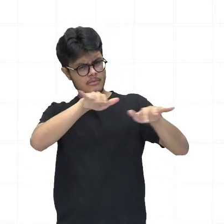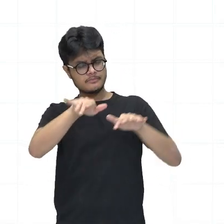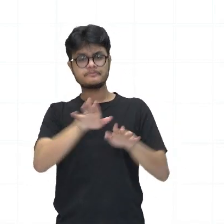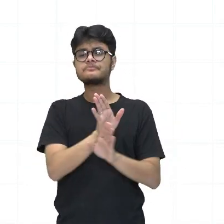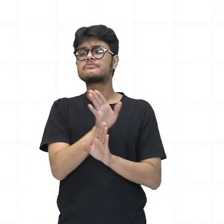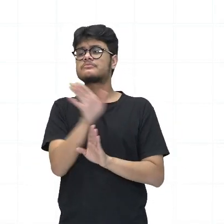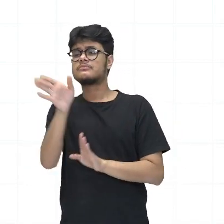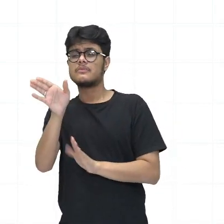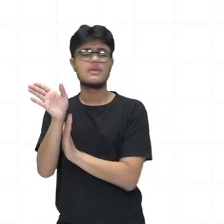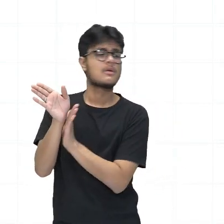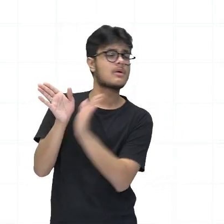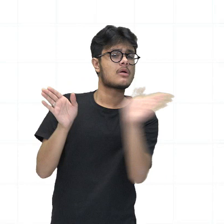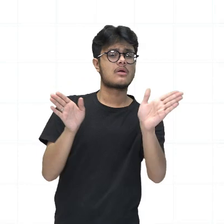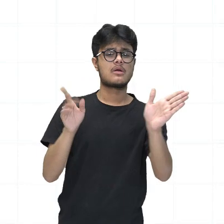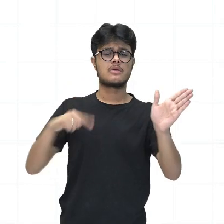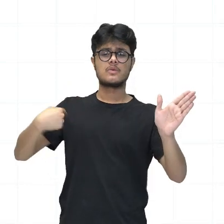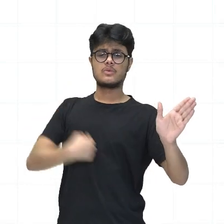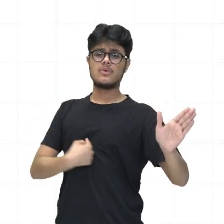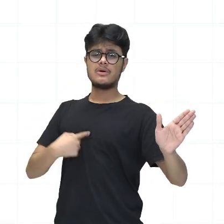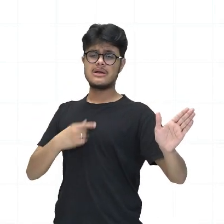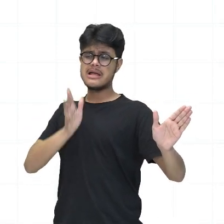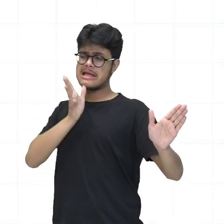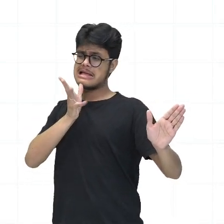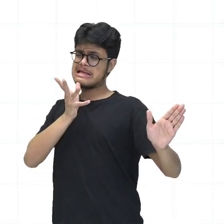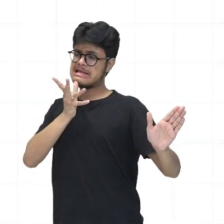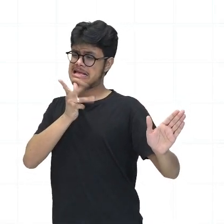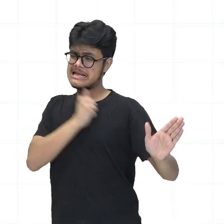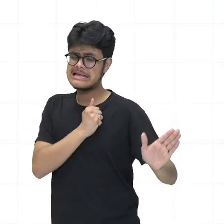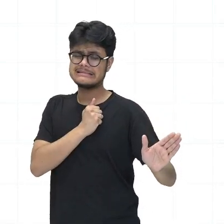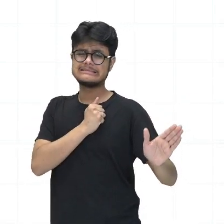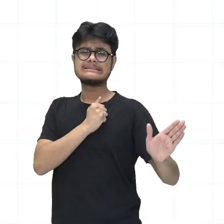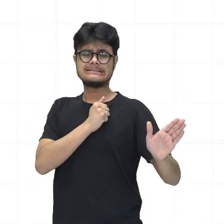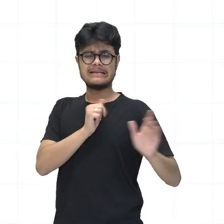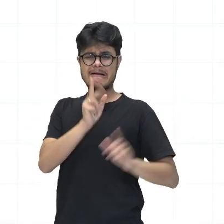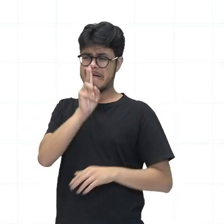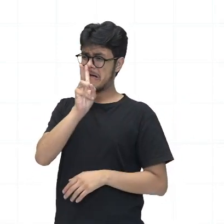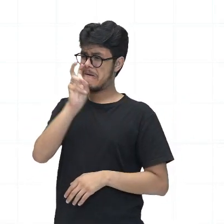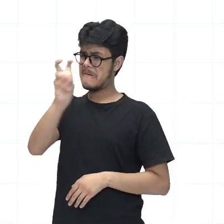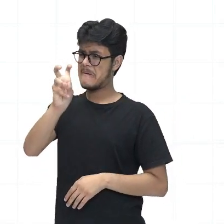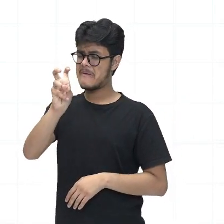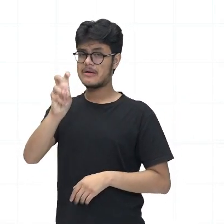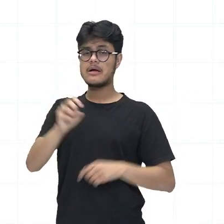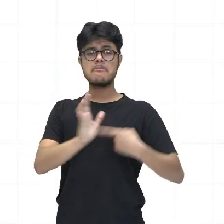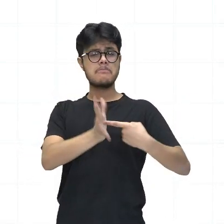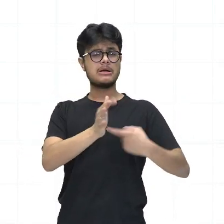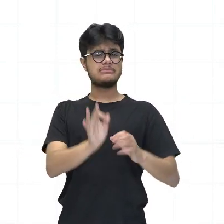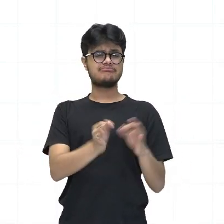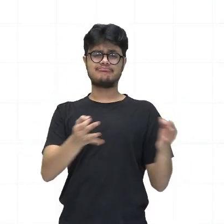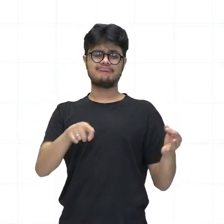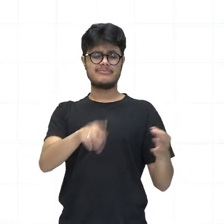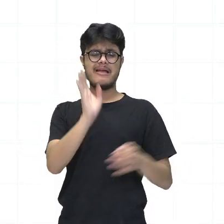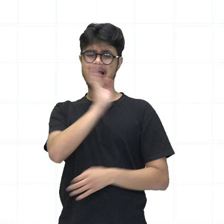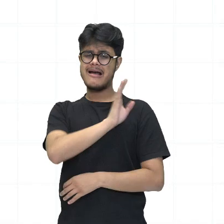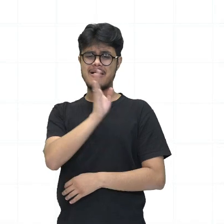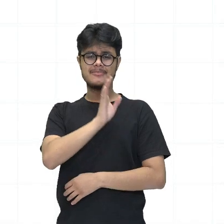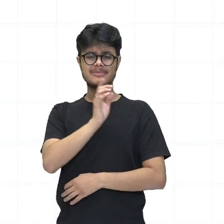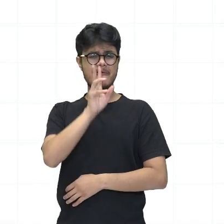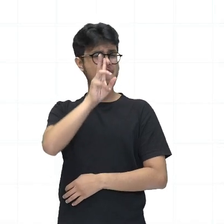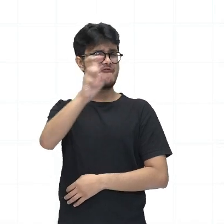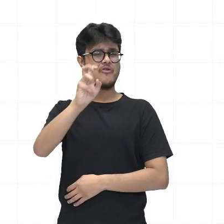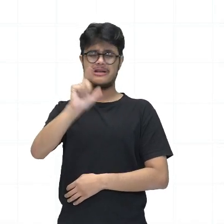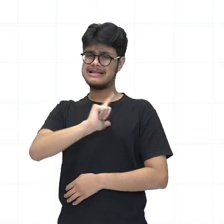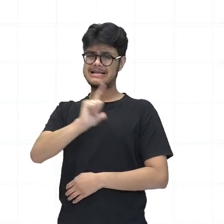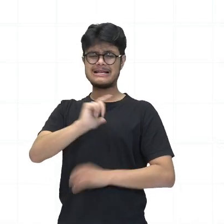gente levaria mais tempo para fazer e precisaria de mais força para fazer, a máquina faz, as máquinas